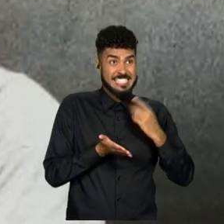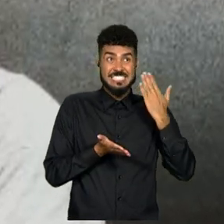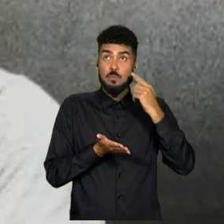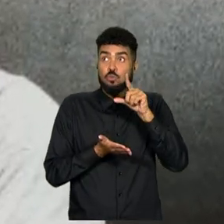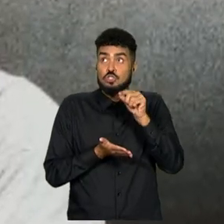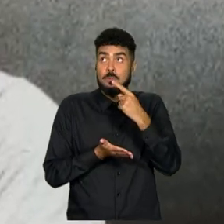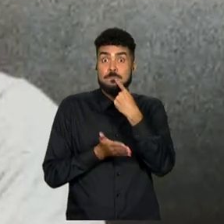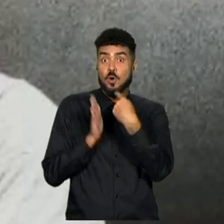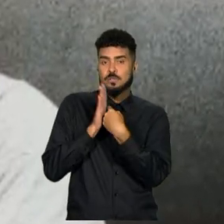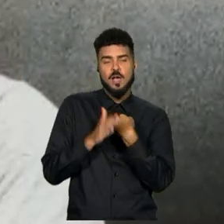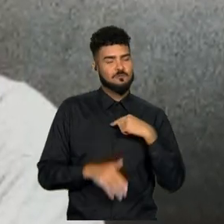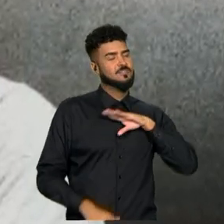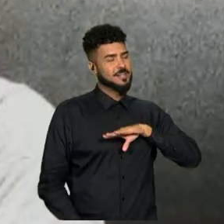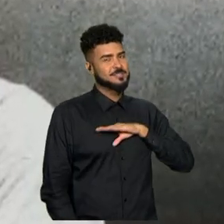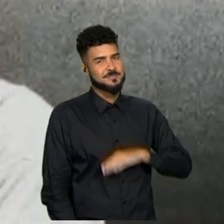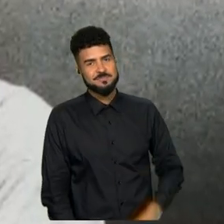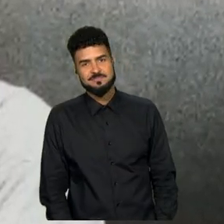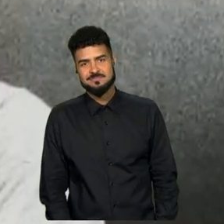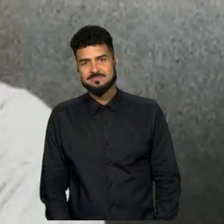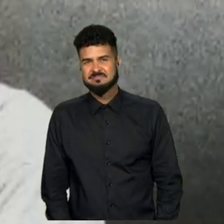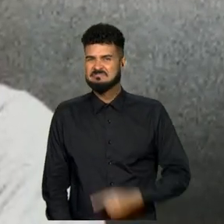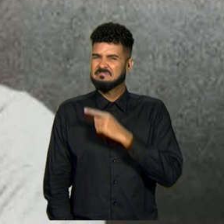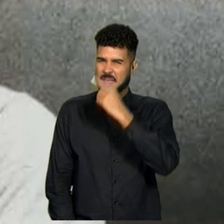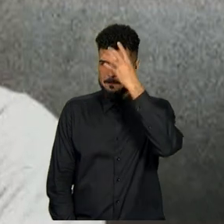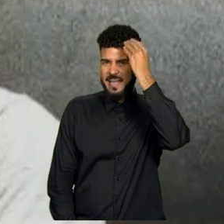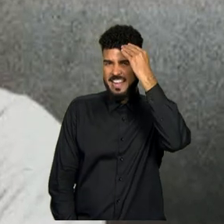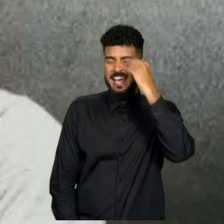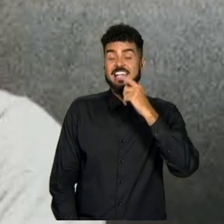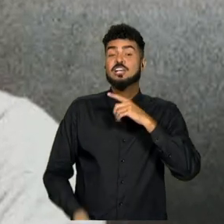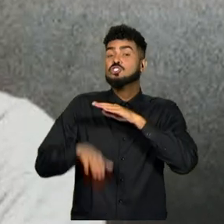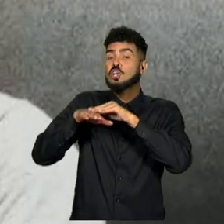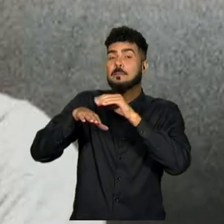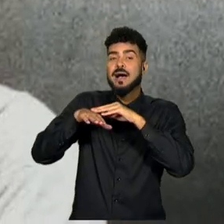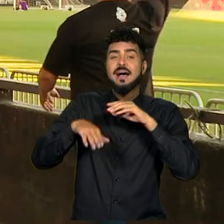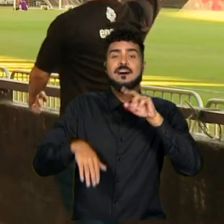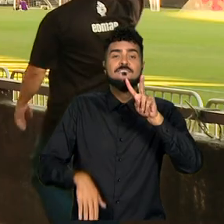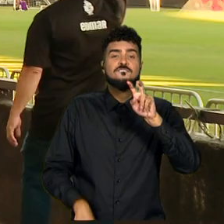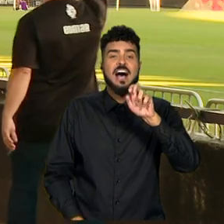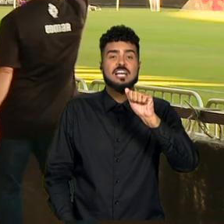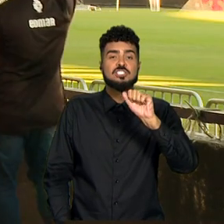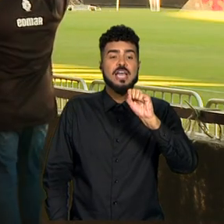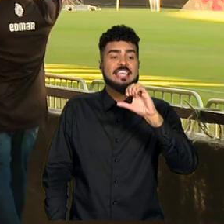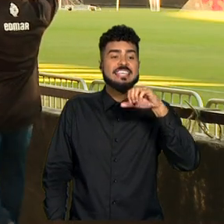escolheria Vasco. Ele não esquece o Vasco dele, chama até carinhosamente de Vasquinho, né?